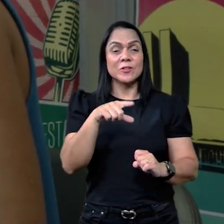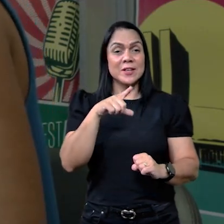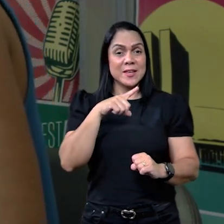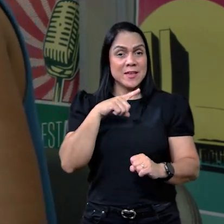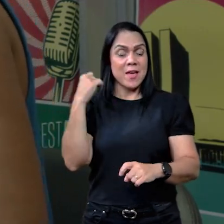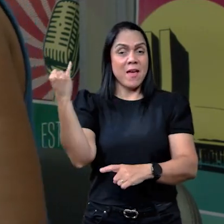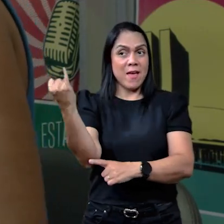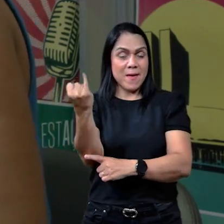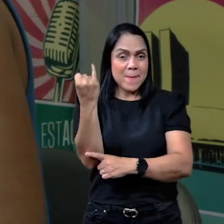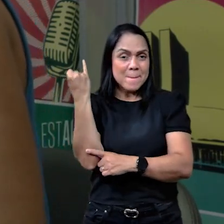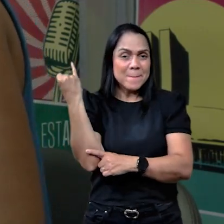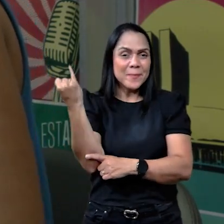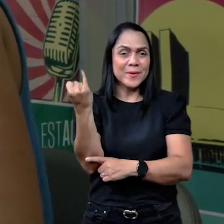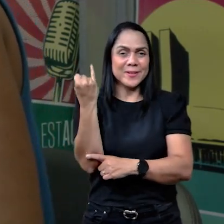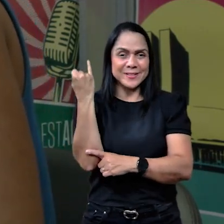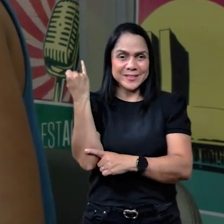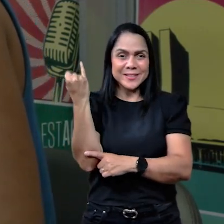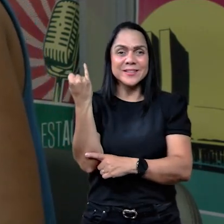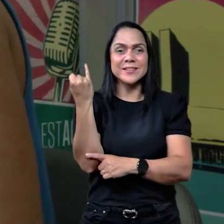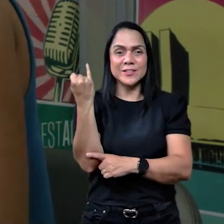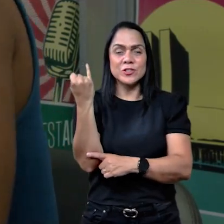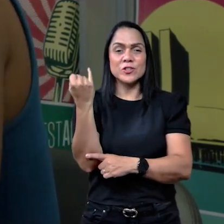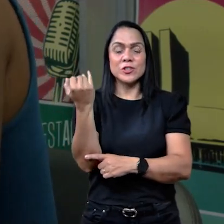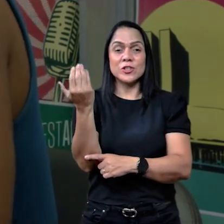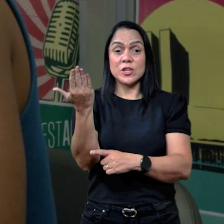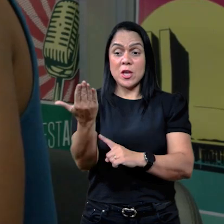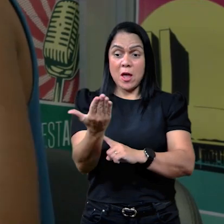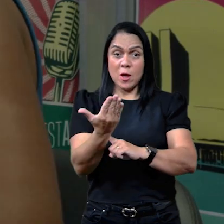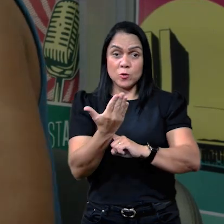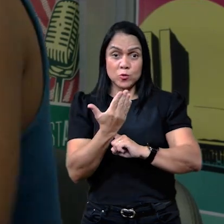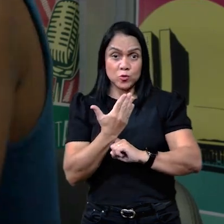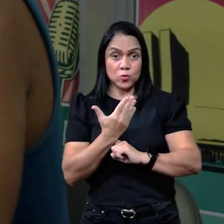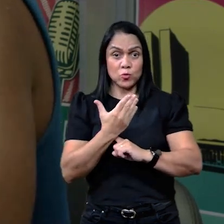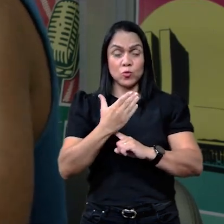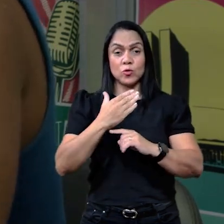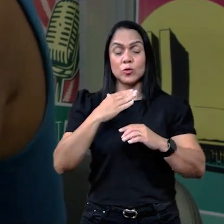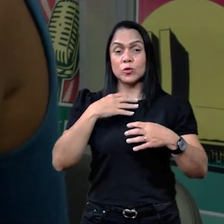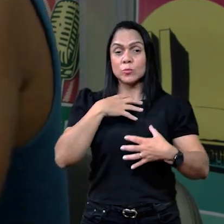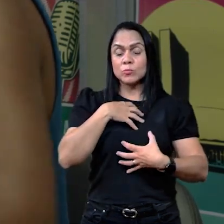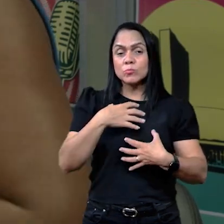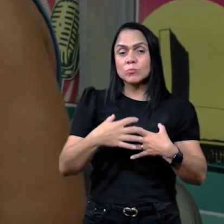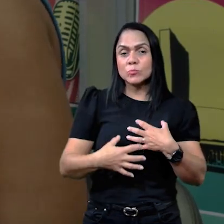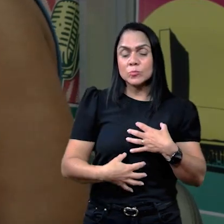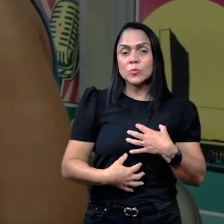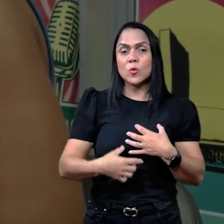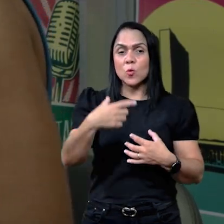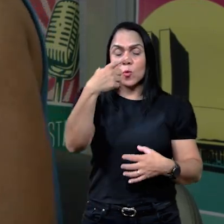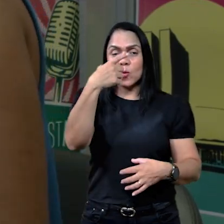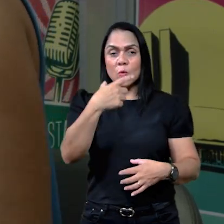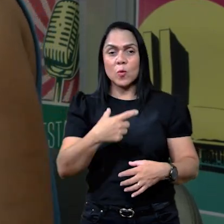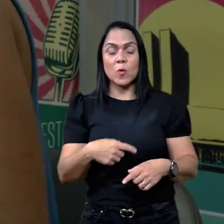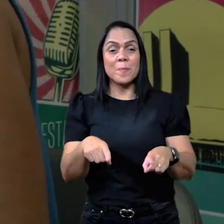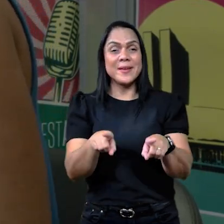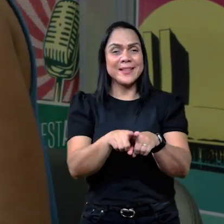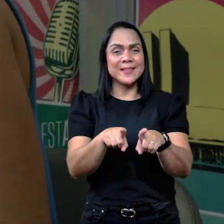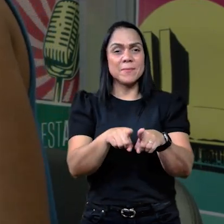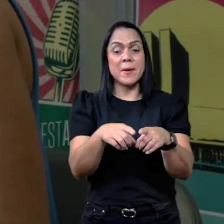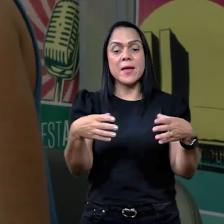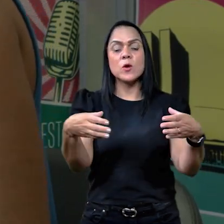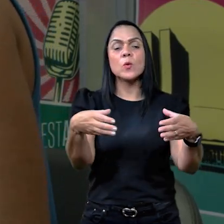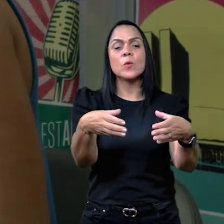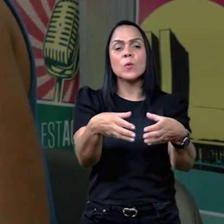tem uma importância que nutre, né, não só assim o indivíduo, mas também a sua comunidade. Então, acho